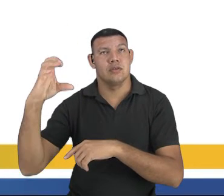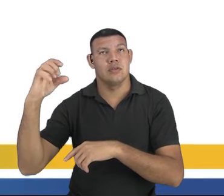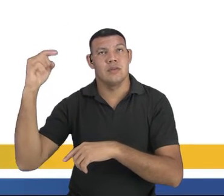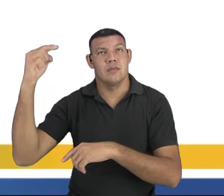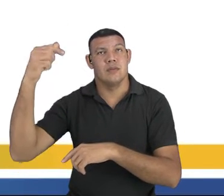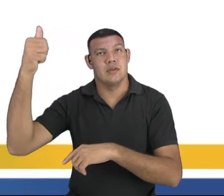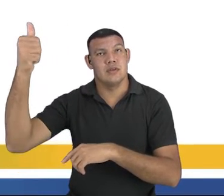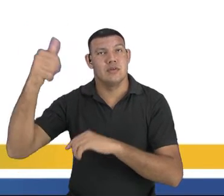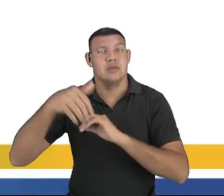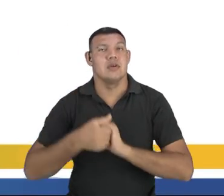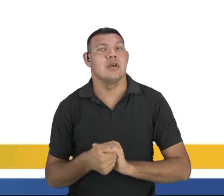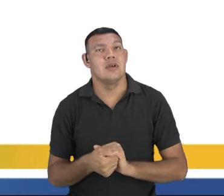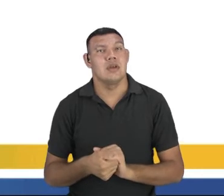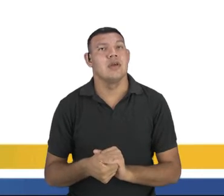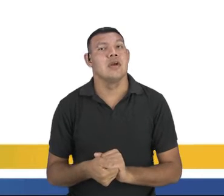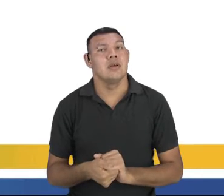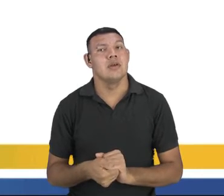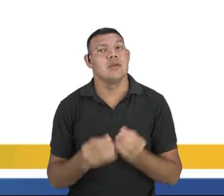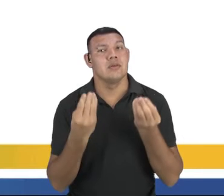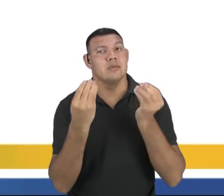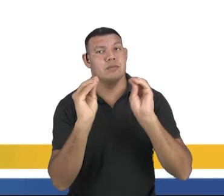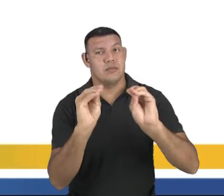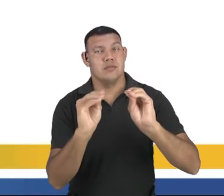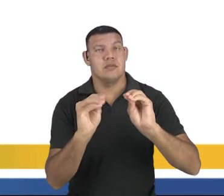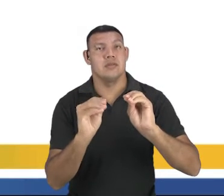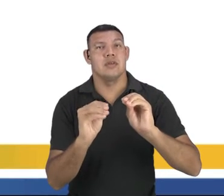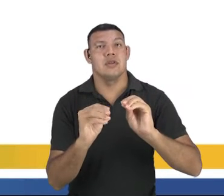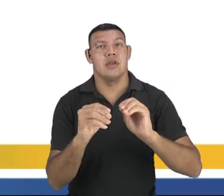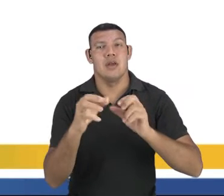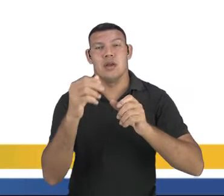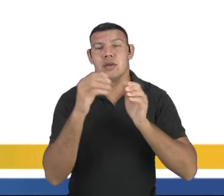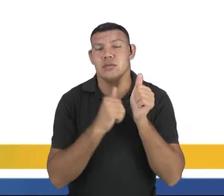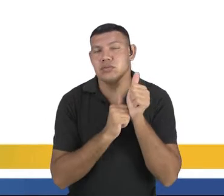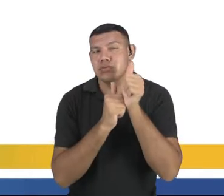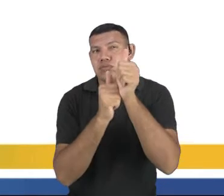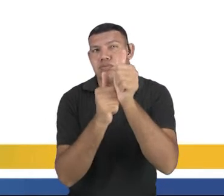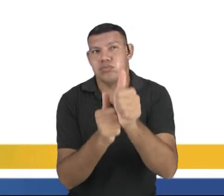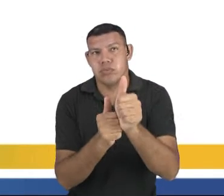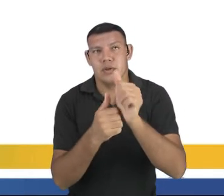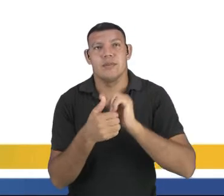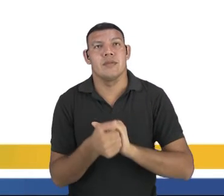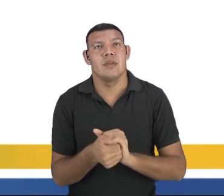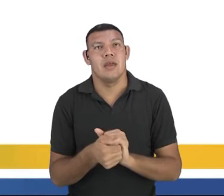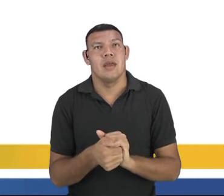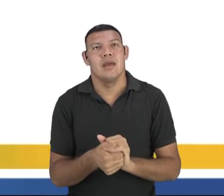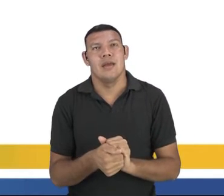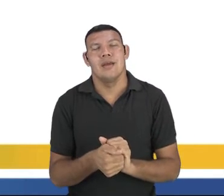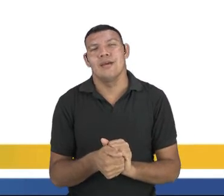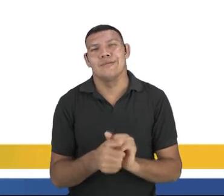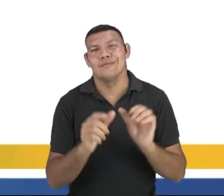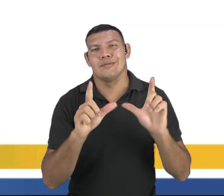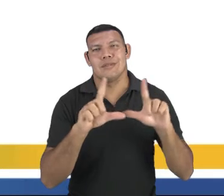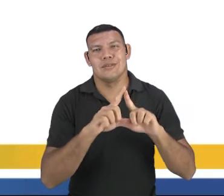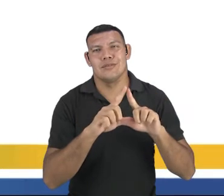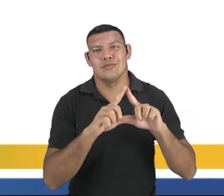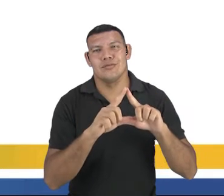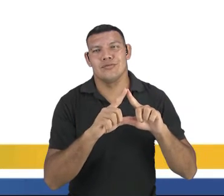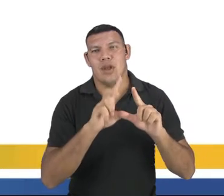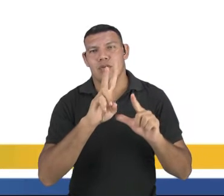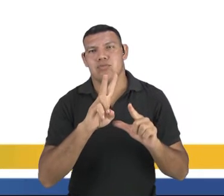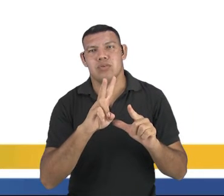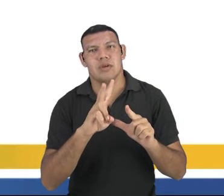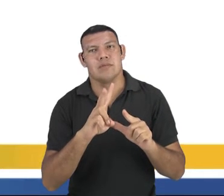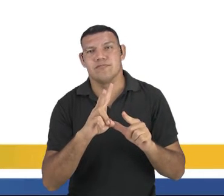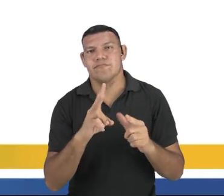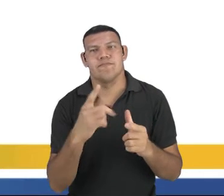eu estou fazendo, ó. Então a dilatação aparente vai permanecer a mesma forma, porque eu não tenho esse valor. Esse valor é o que eu